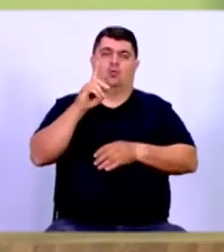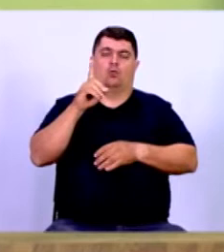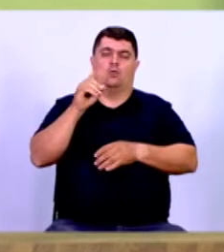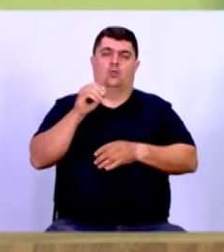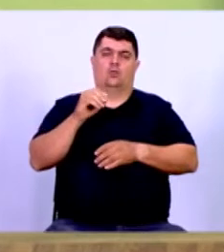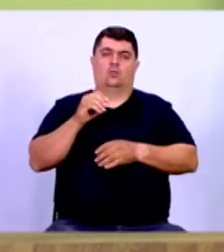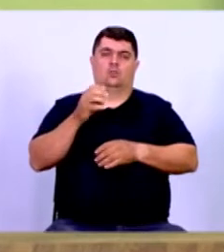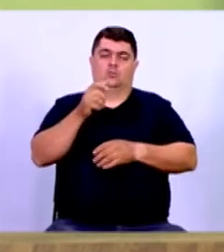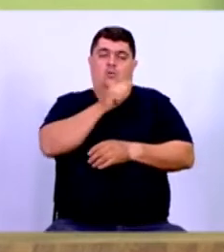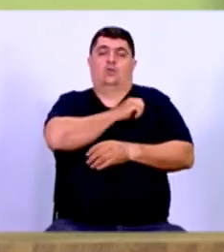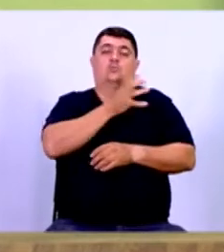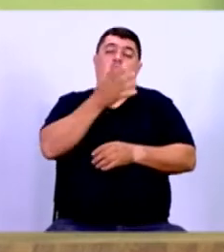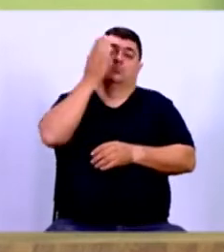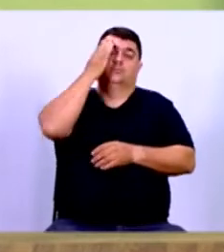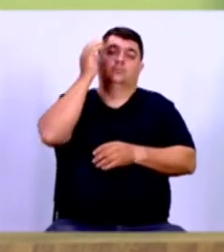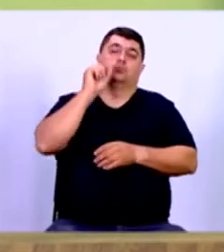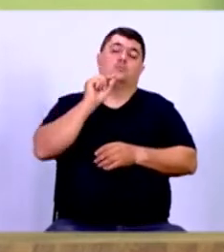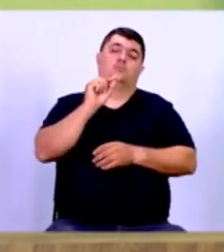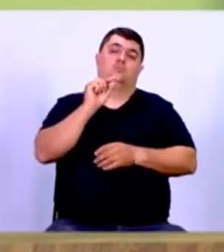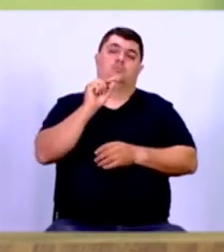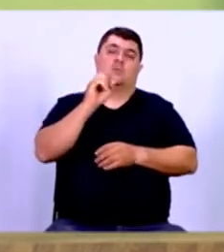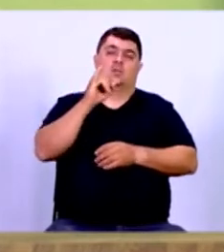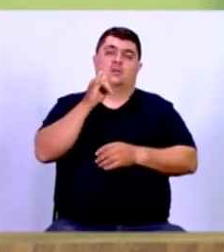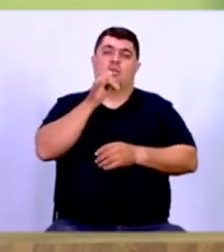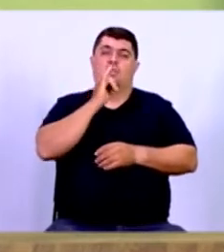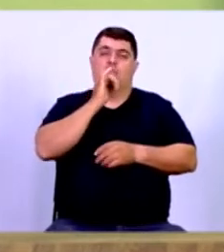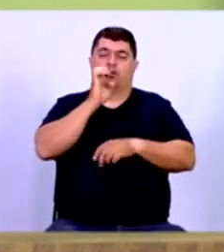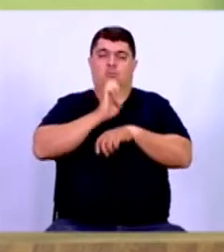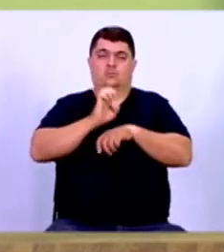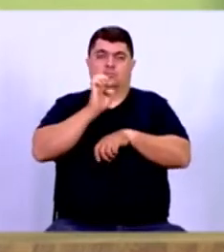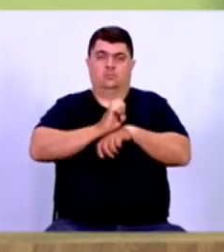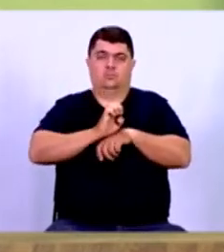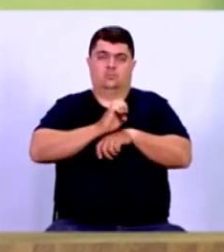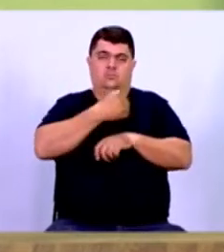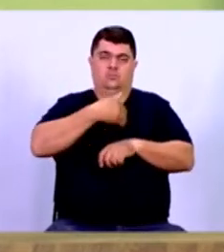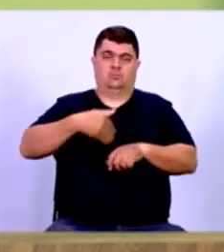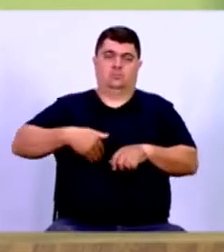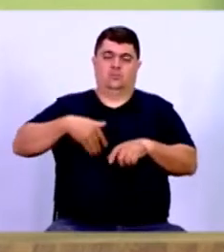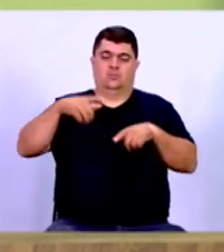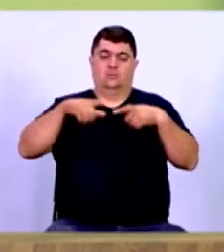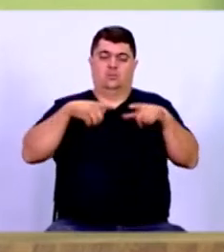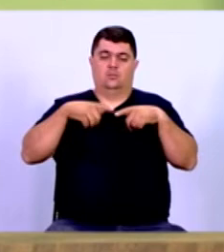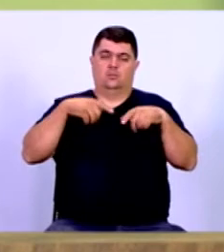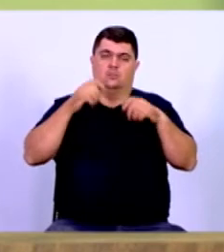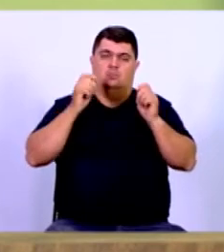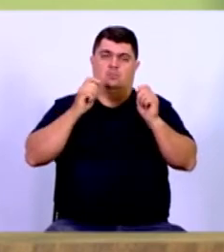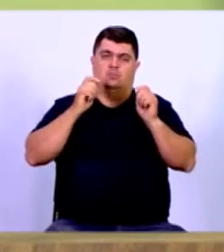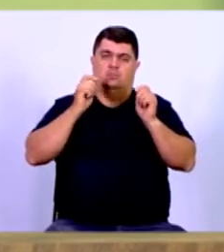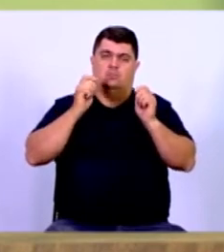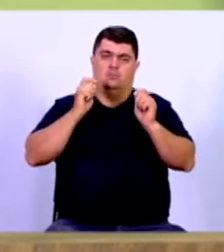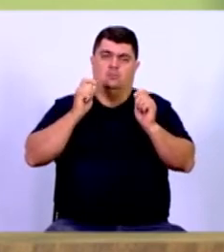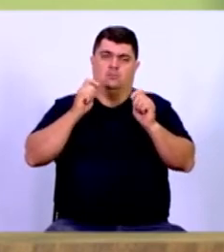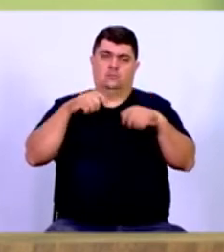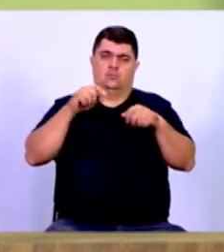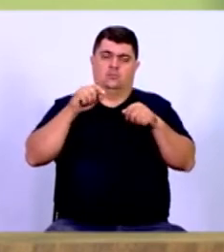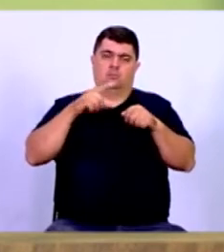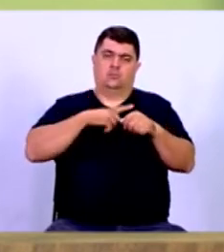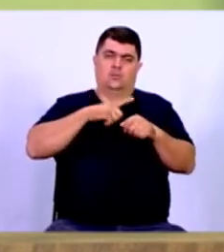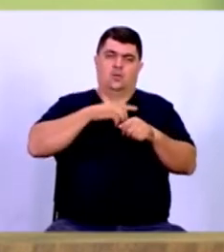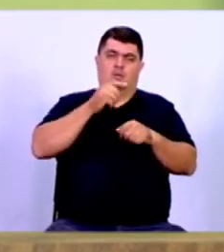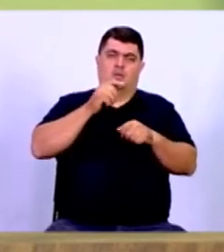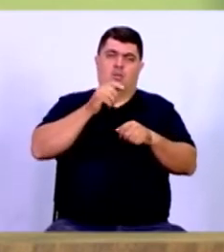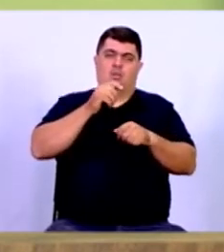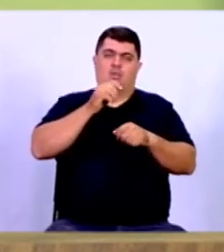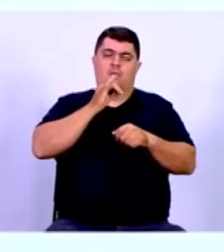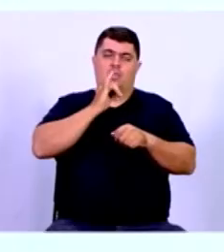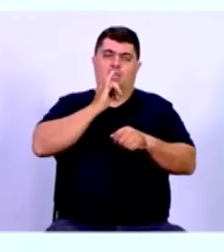Os alunos querem saber se o estágio for realizado no órgão onde ele trabalha, se tem alguma diminuição na carga horária.